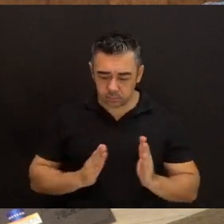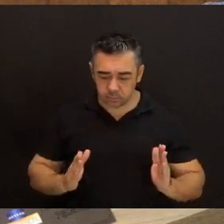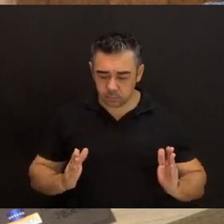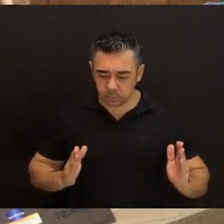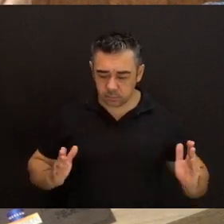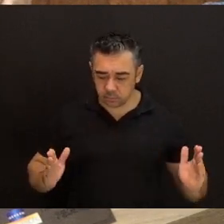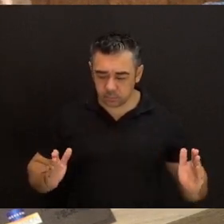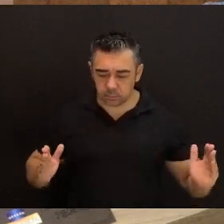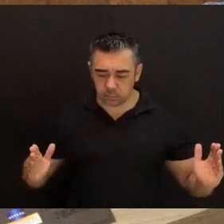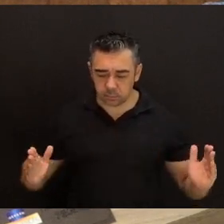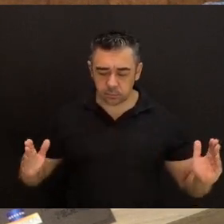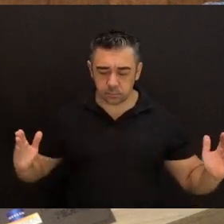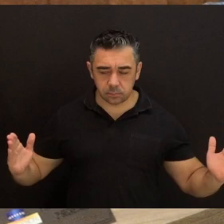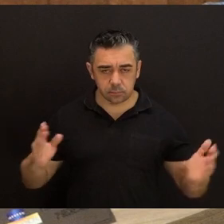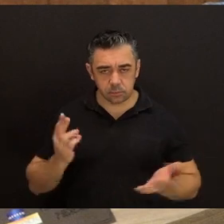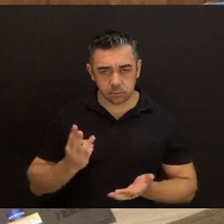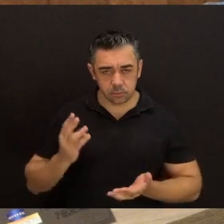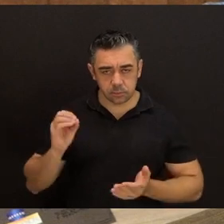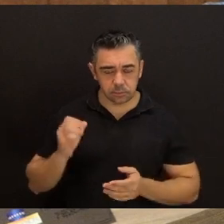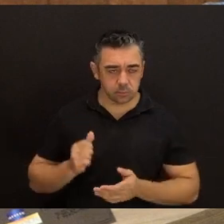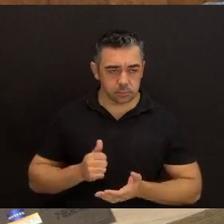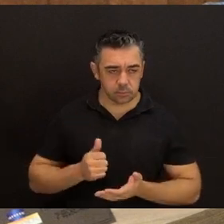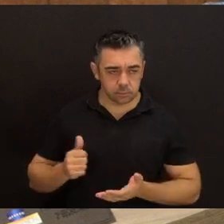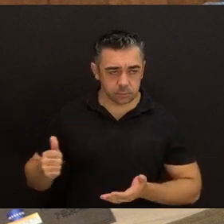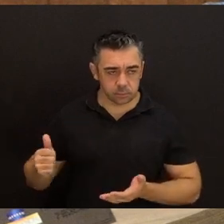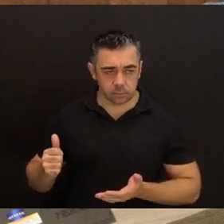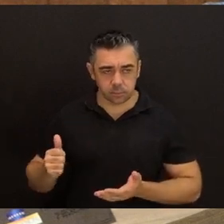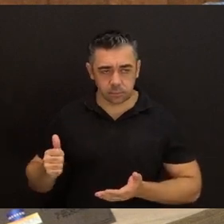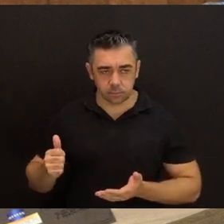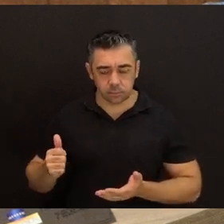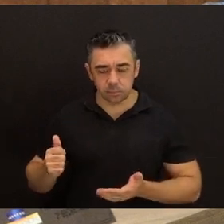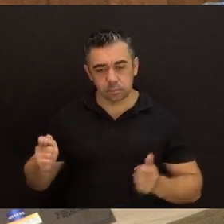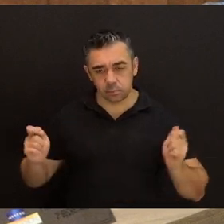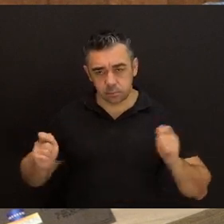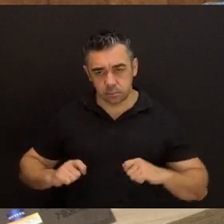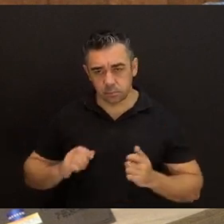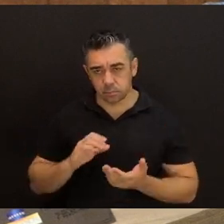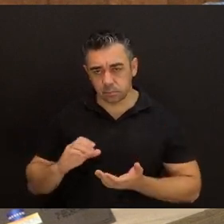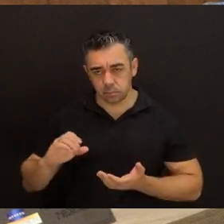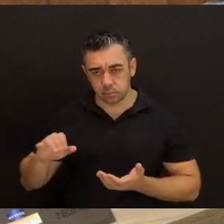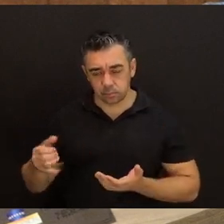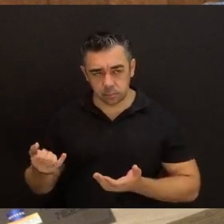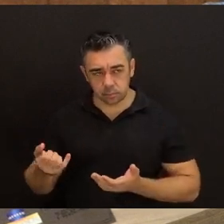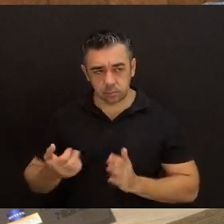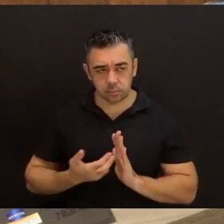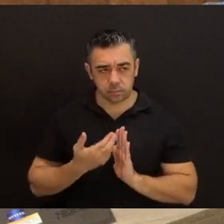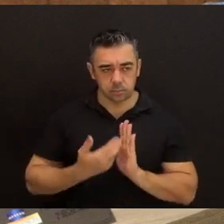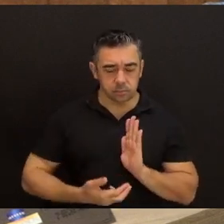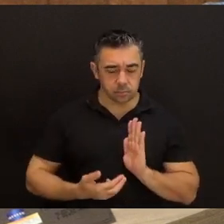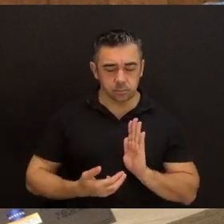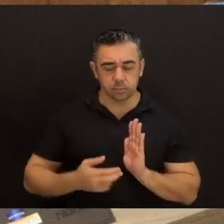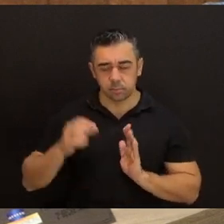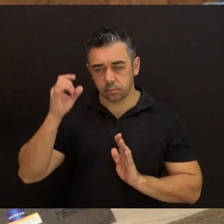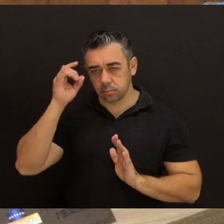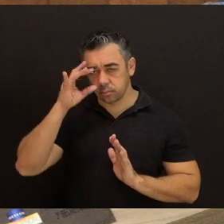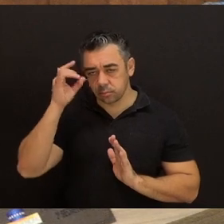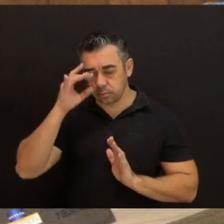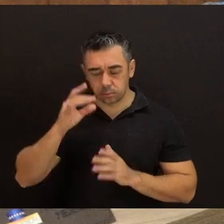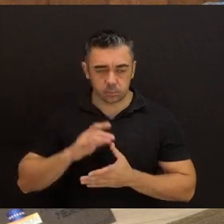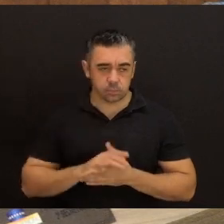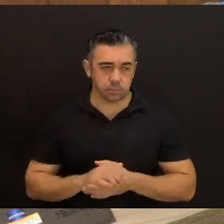dia 30/11 parecer favorável pela ccj relator Vereador Juliano Martins